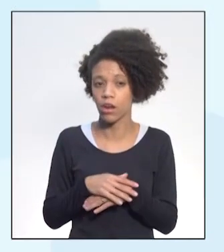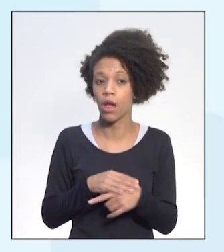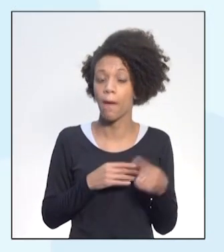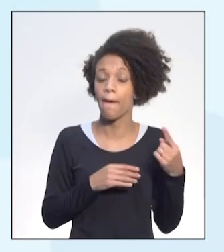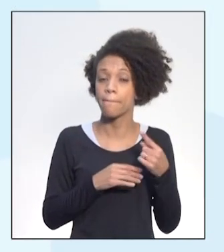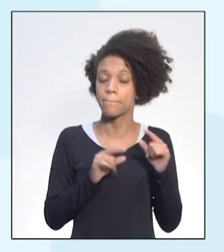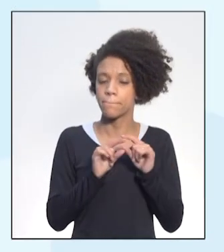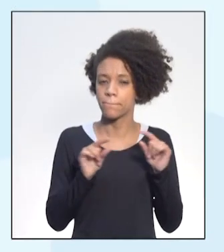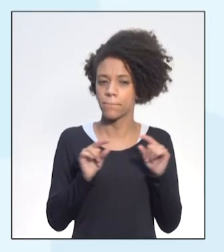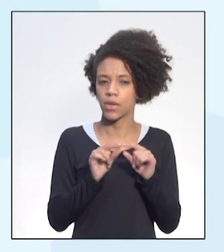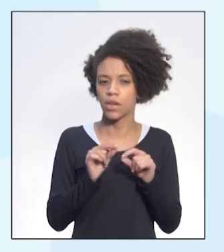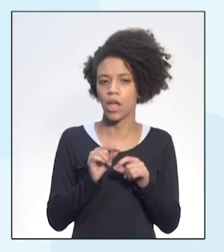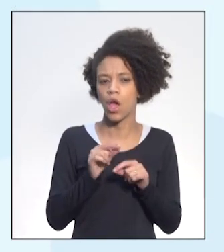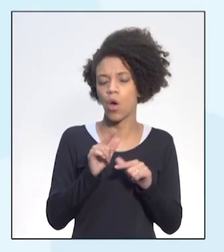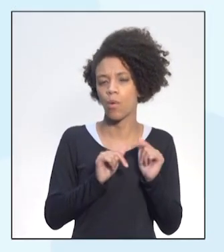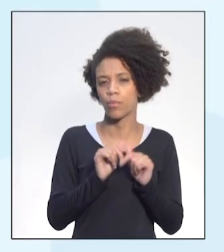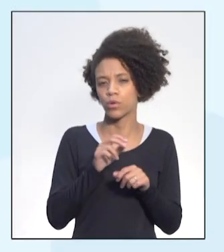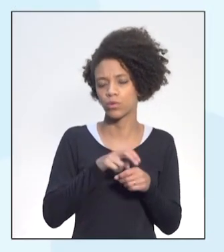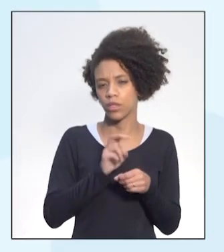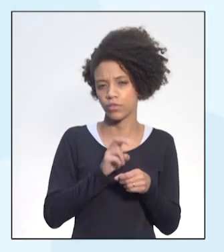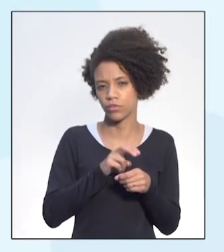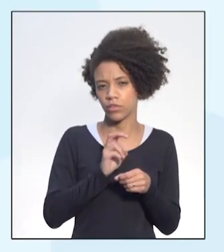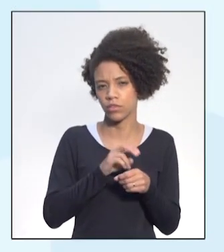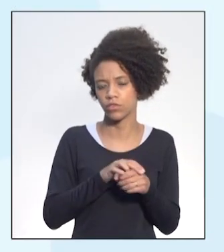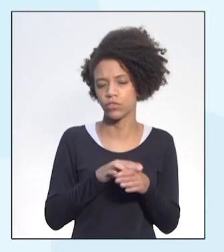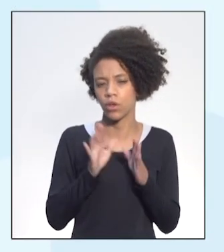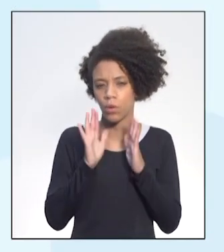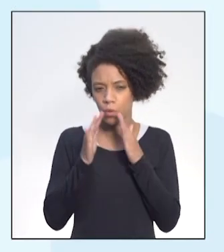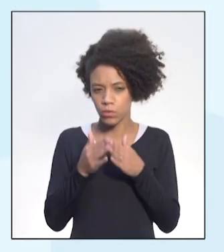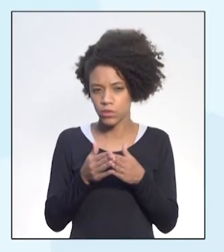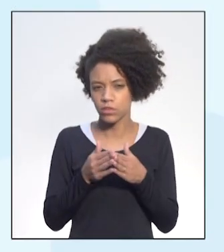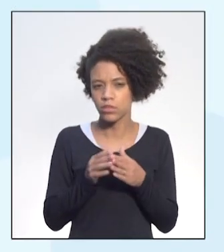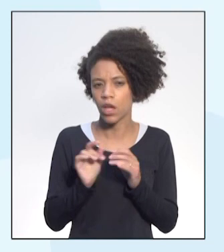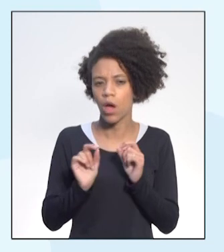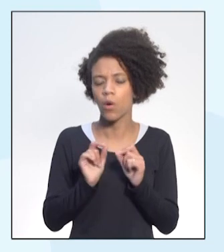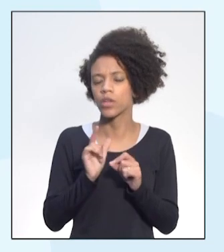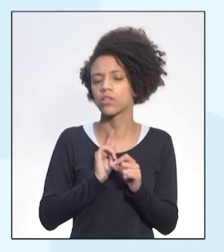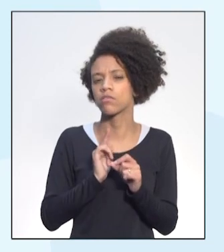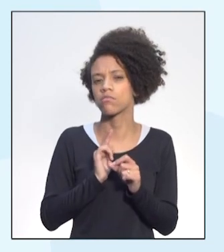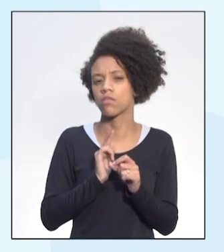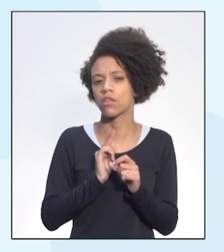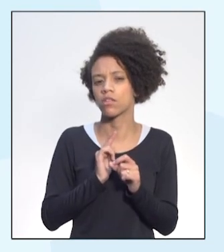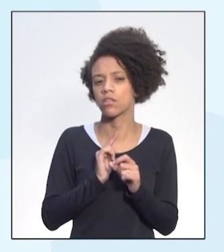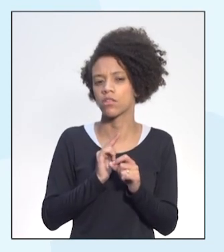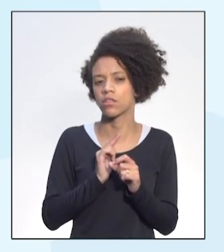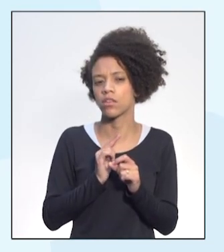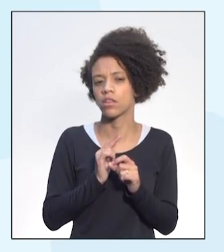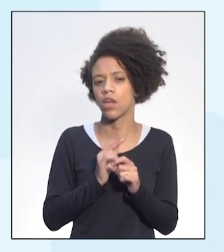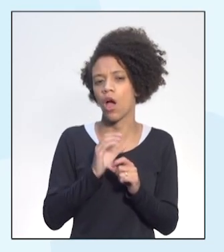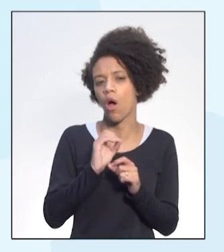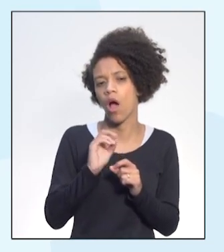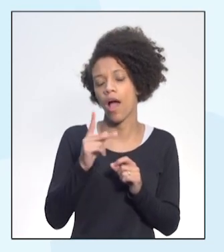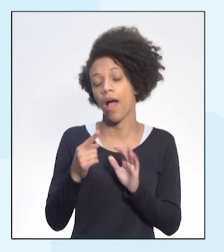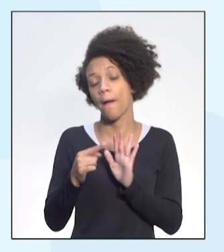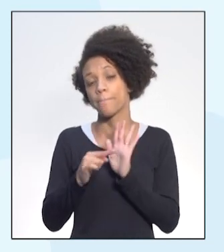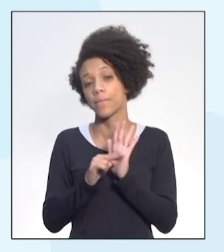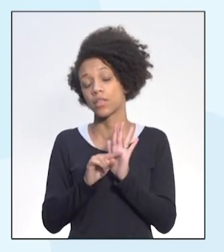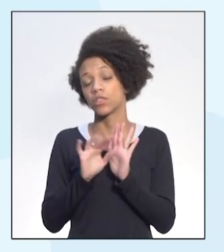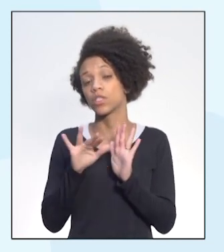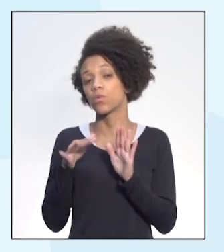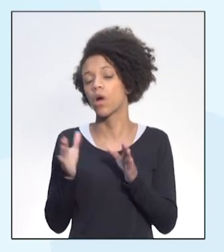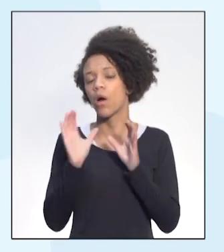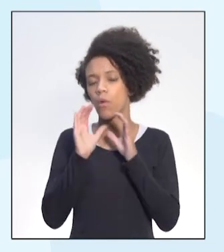linha lá, o produto refrigerante, concentração em mol, o que ele tem lá? Eu tenho do OH-. E qual